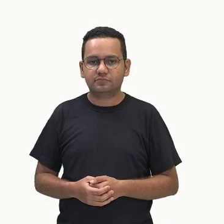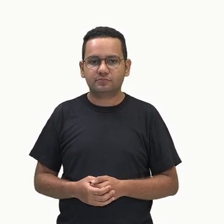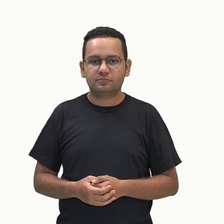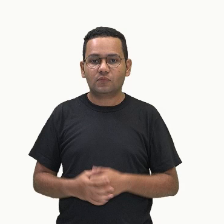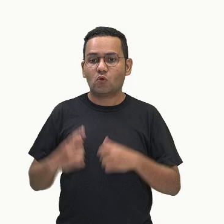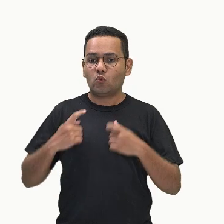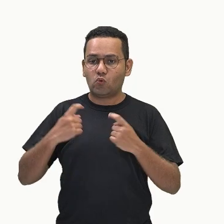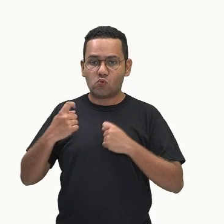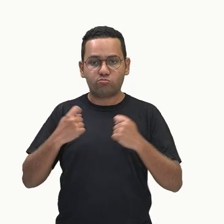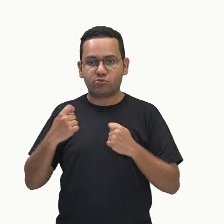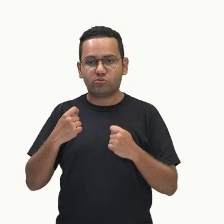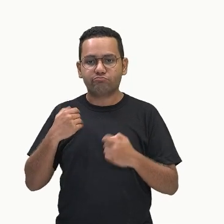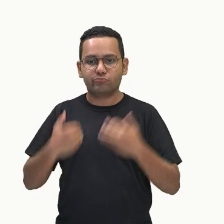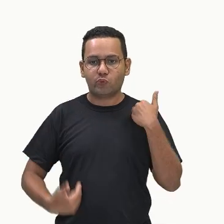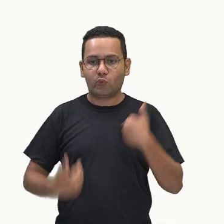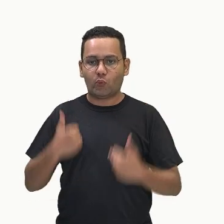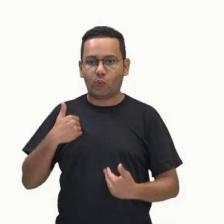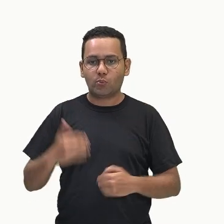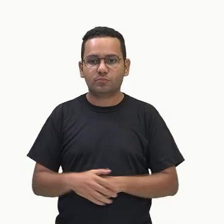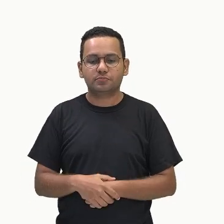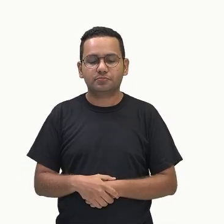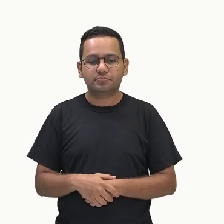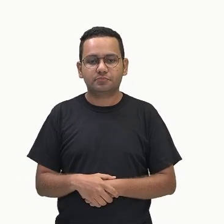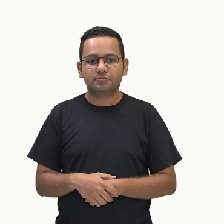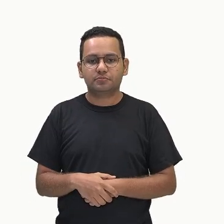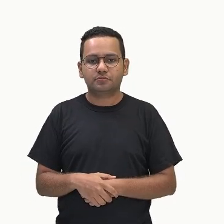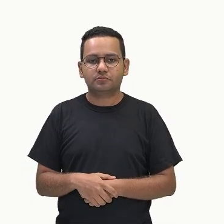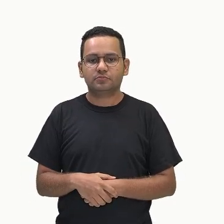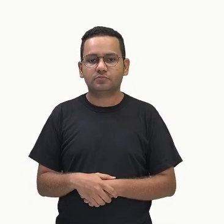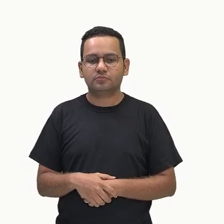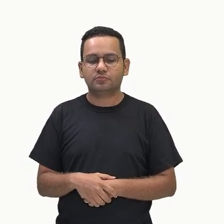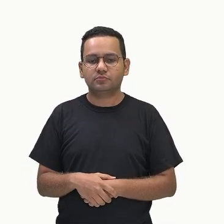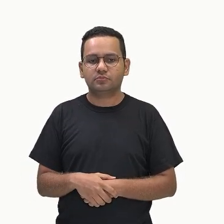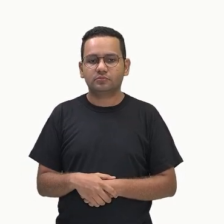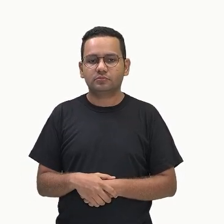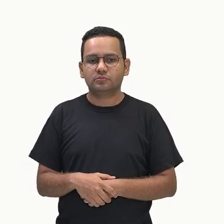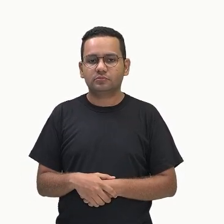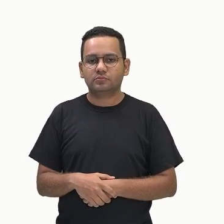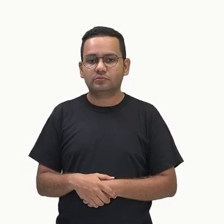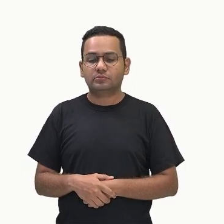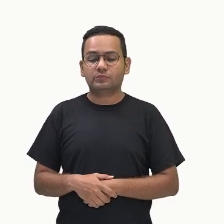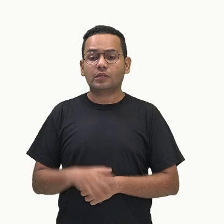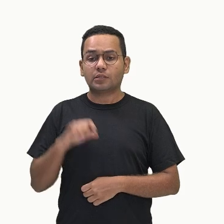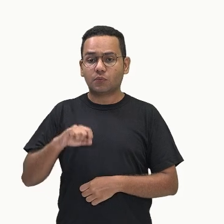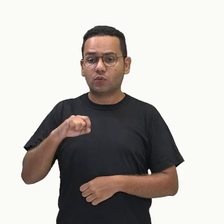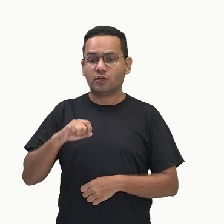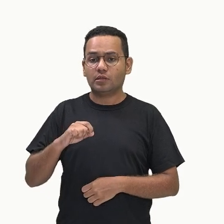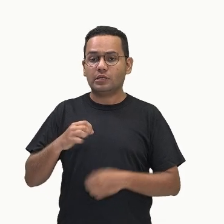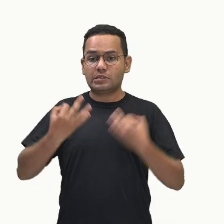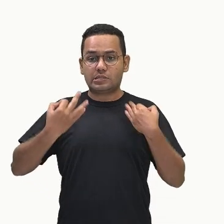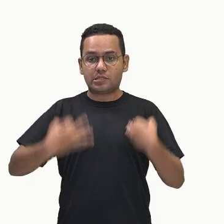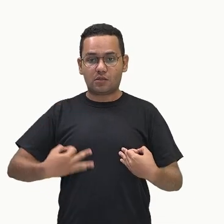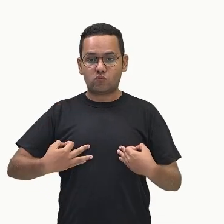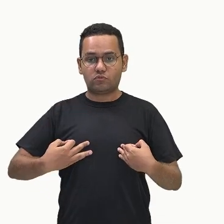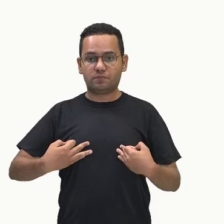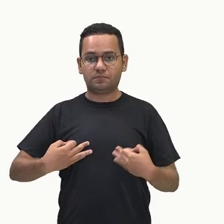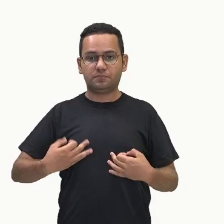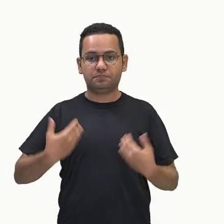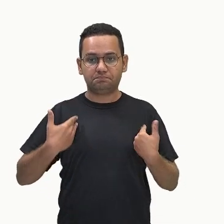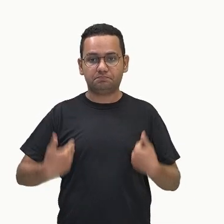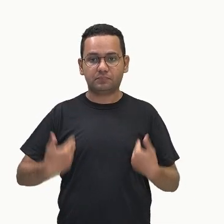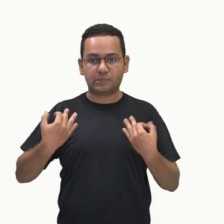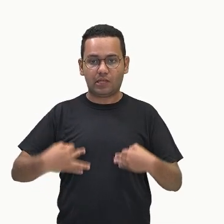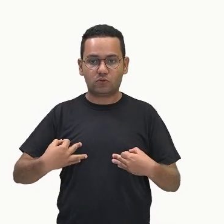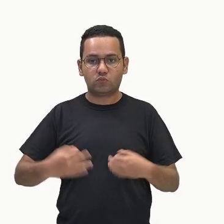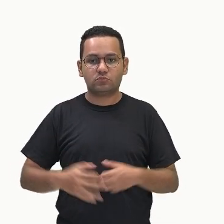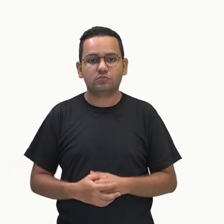estabilidade corporal, ou seja, nos mantermos eretos, a